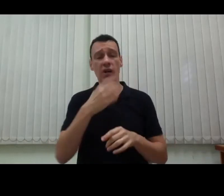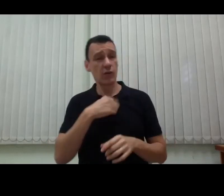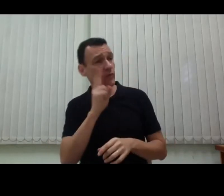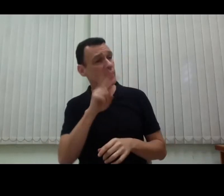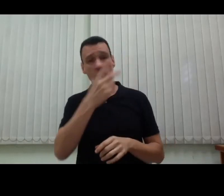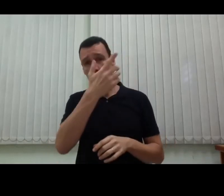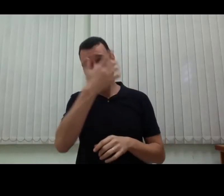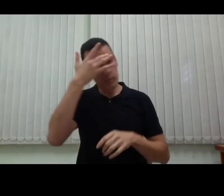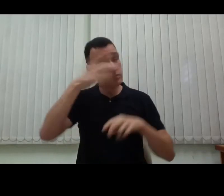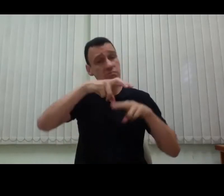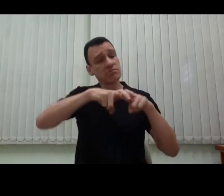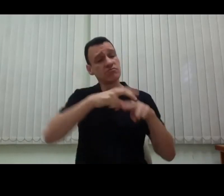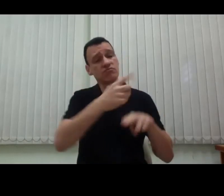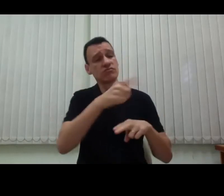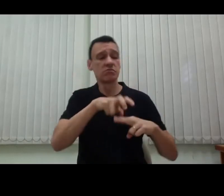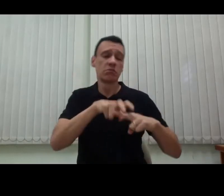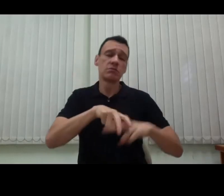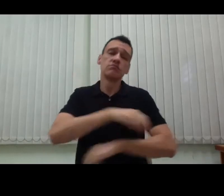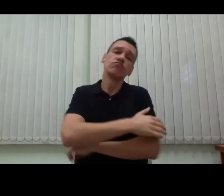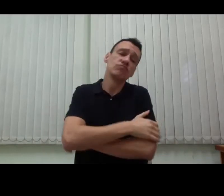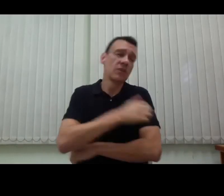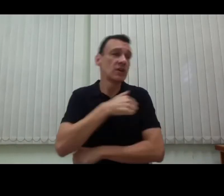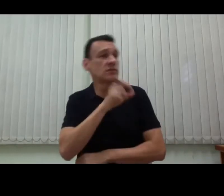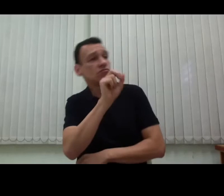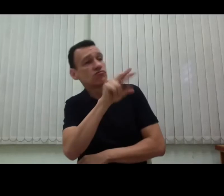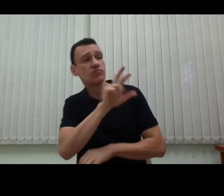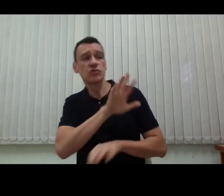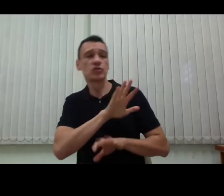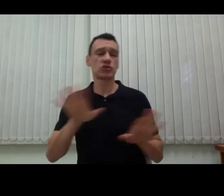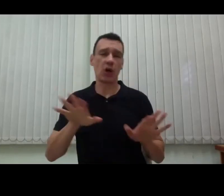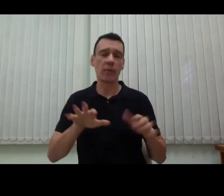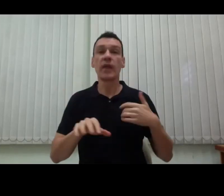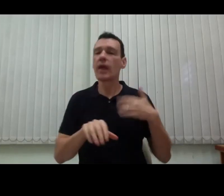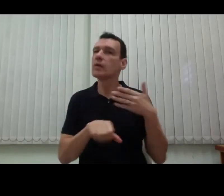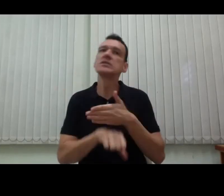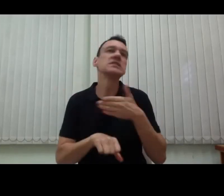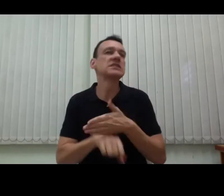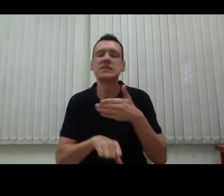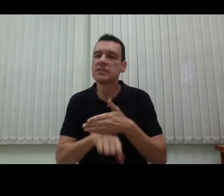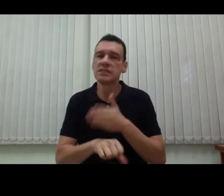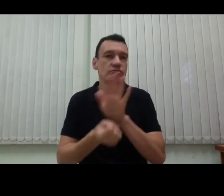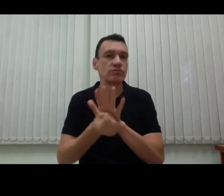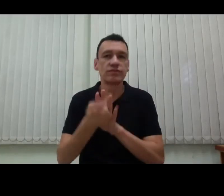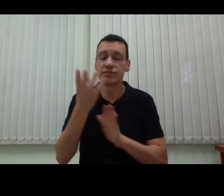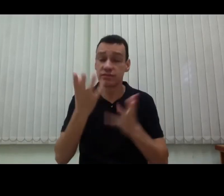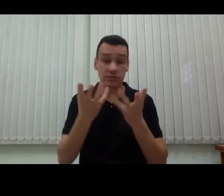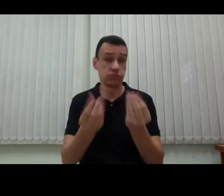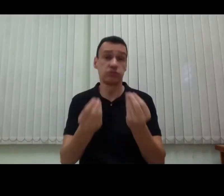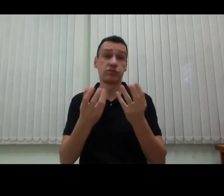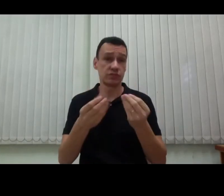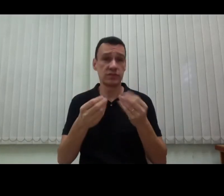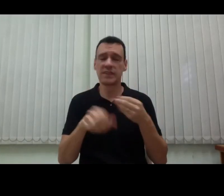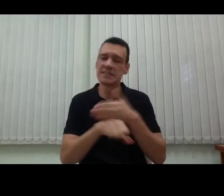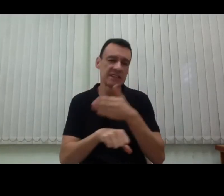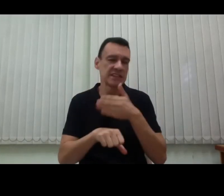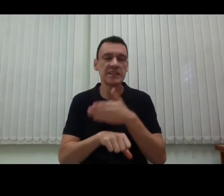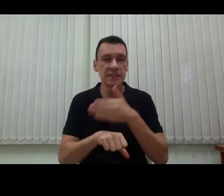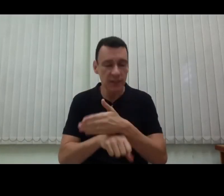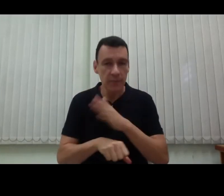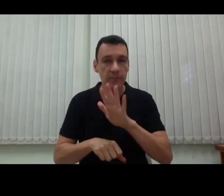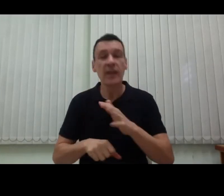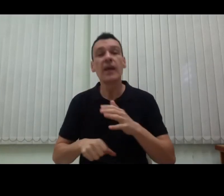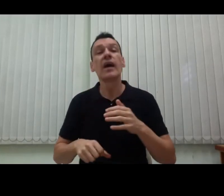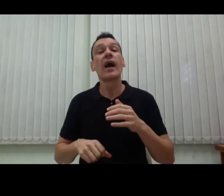rapidamente, a bibliotecária me liberou o espaço para o espaço que era, digamos,